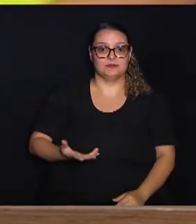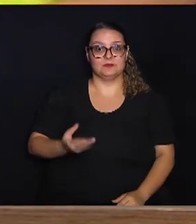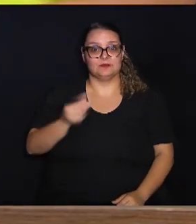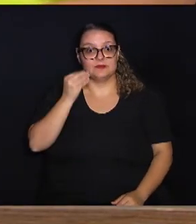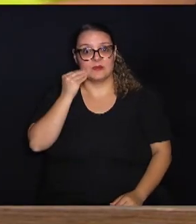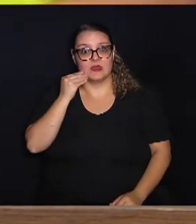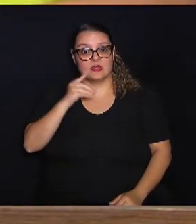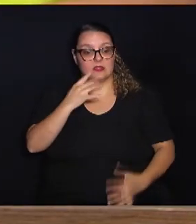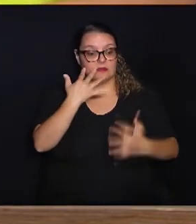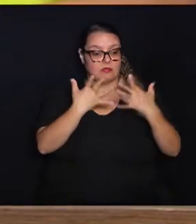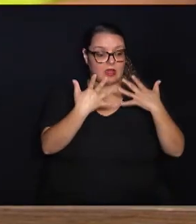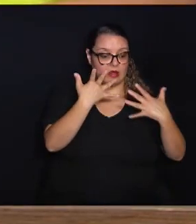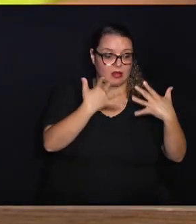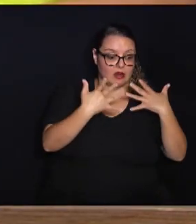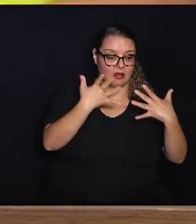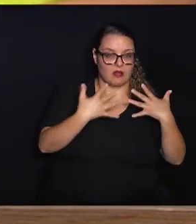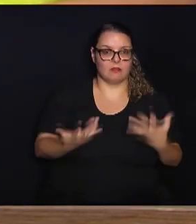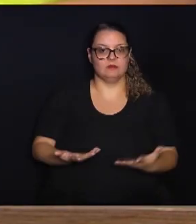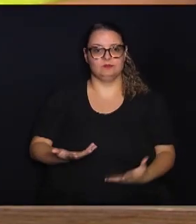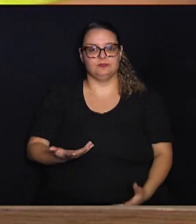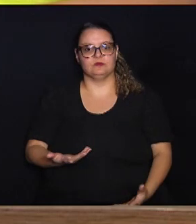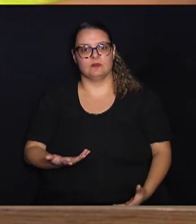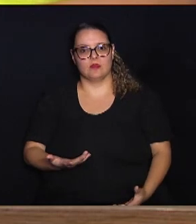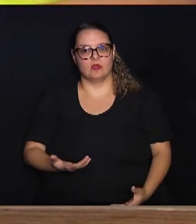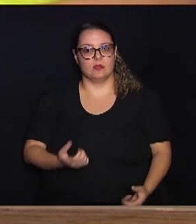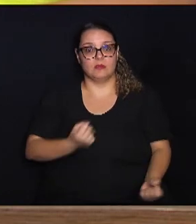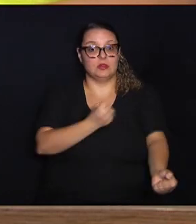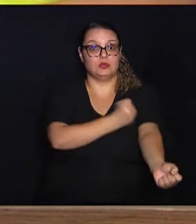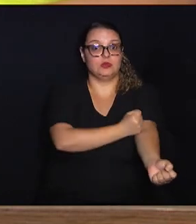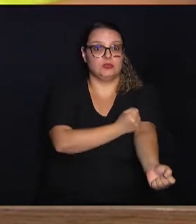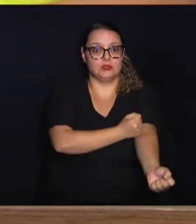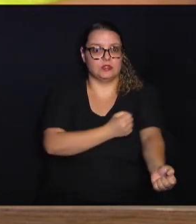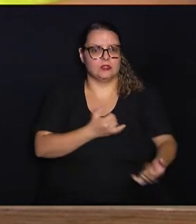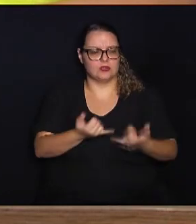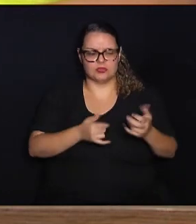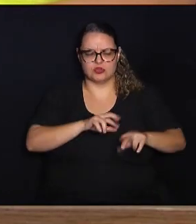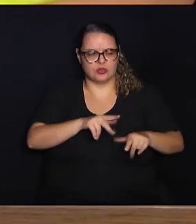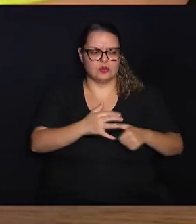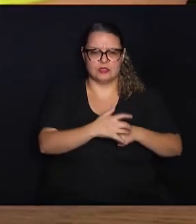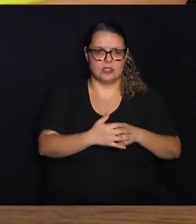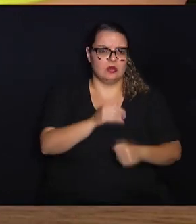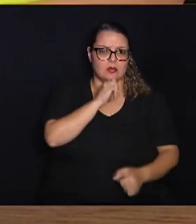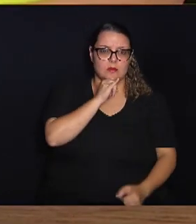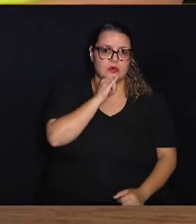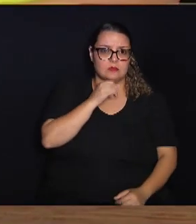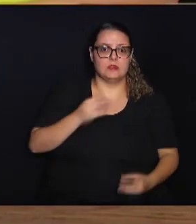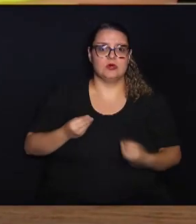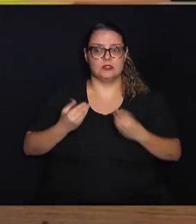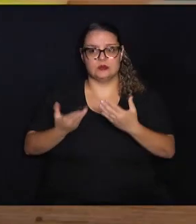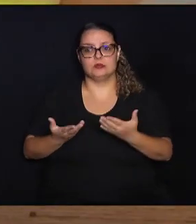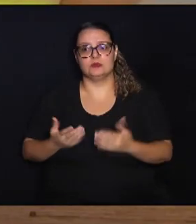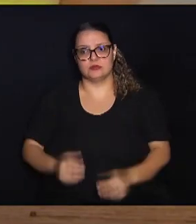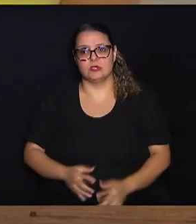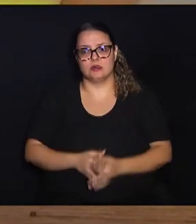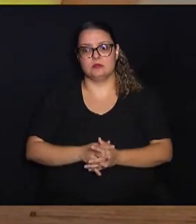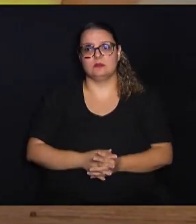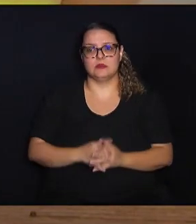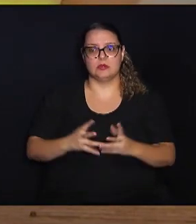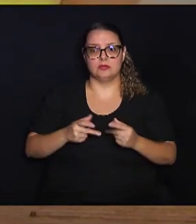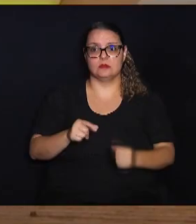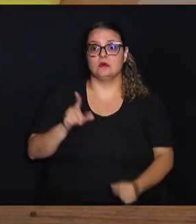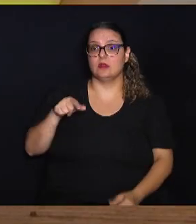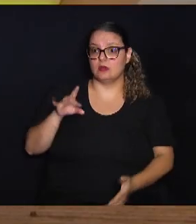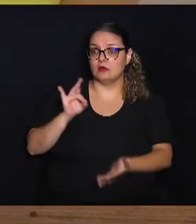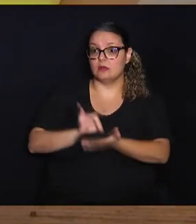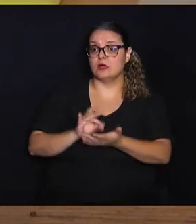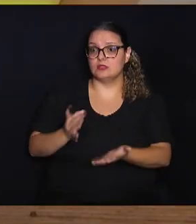deixar atraído pelo fascínio, muitas vezes, que os jogos eletrônicos, por exemplo, trazem para todos nós. É verdade. Então,